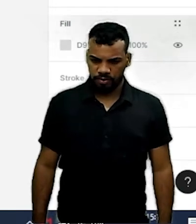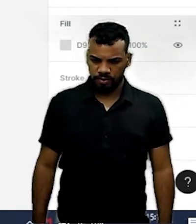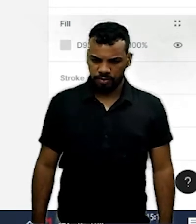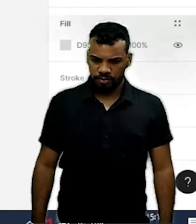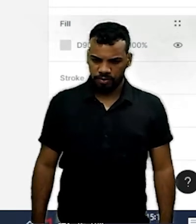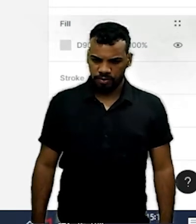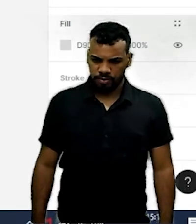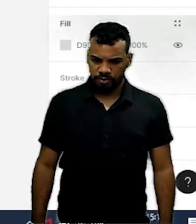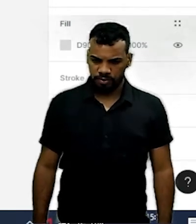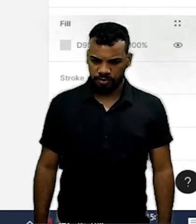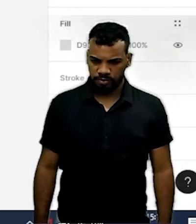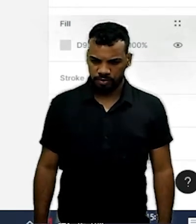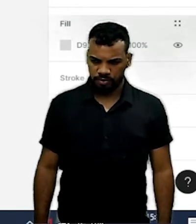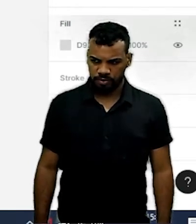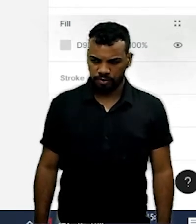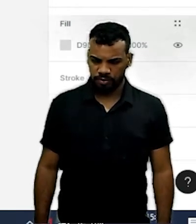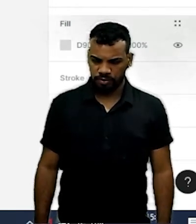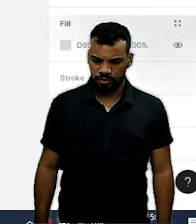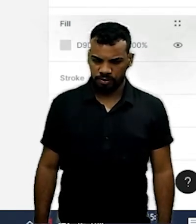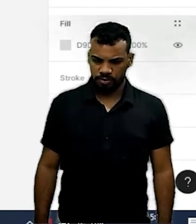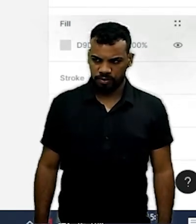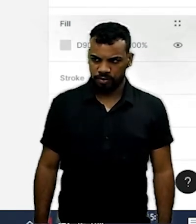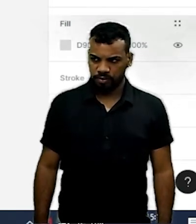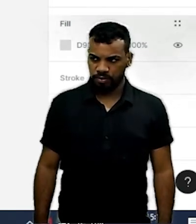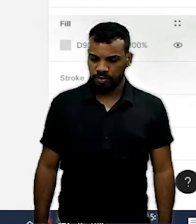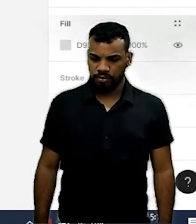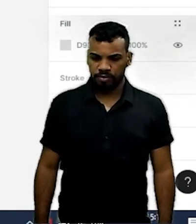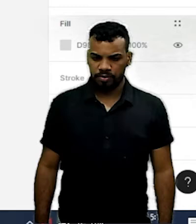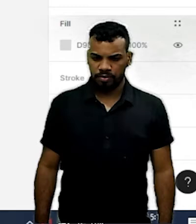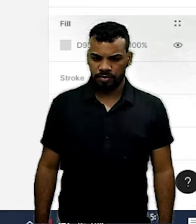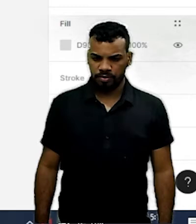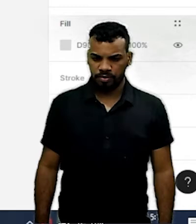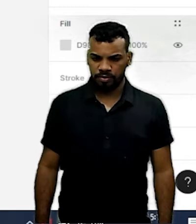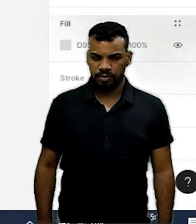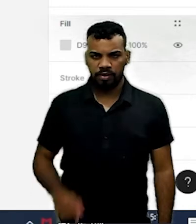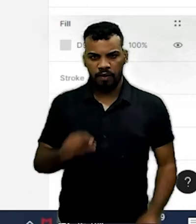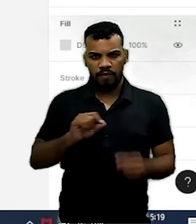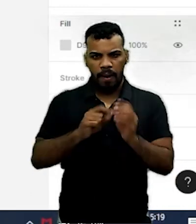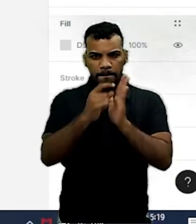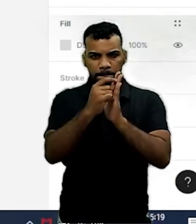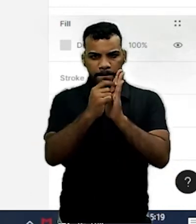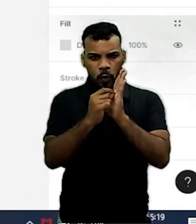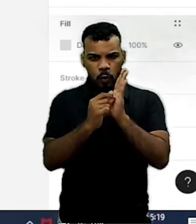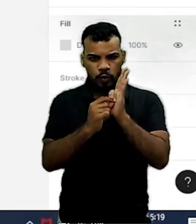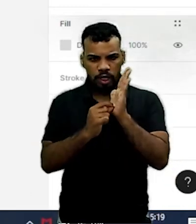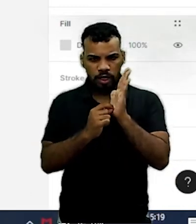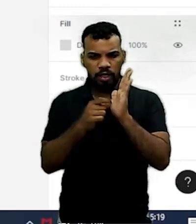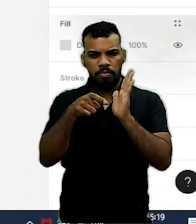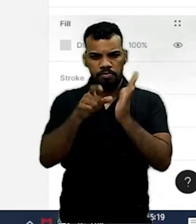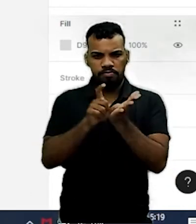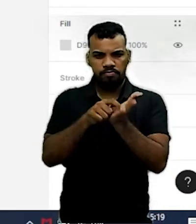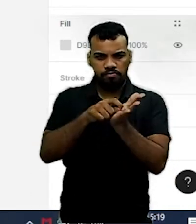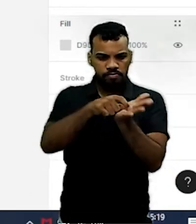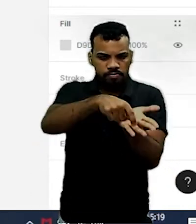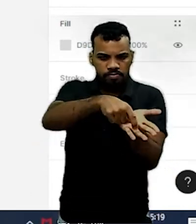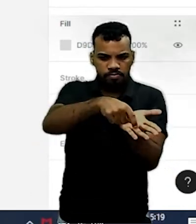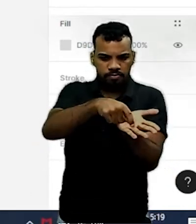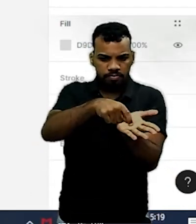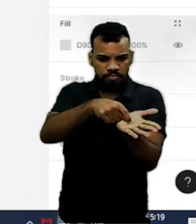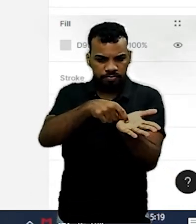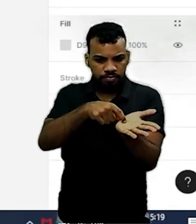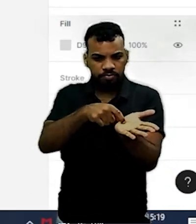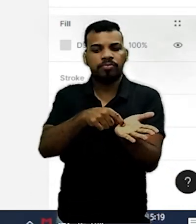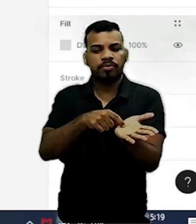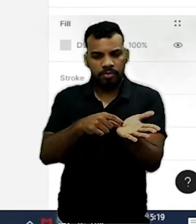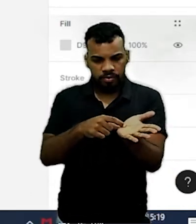da esta, e eu só puxo ela. Perceba que está vindo aqui mais lapidado ou